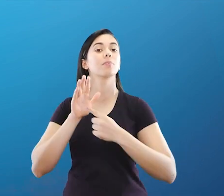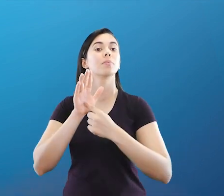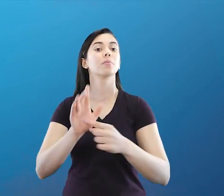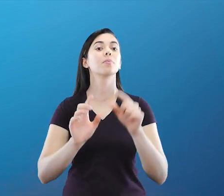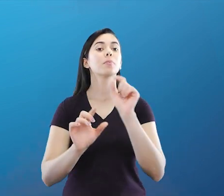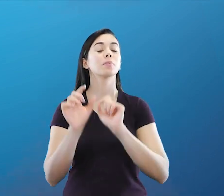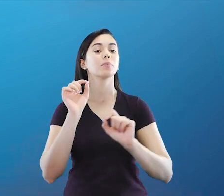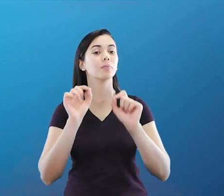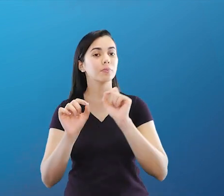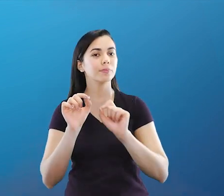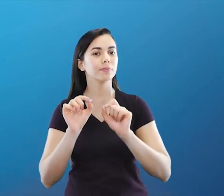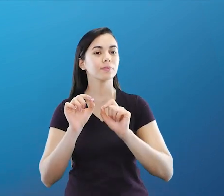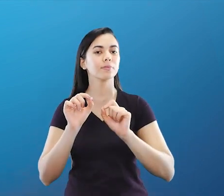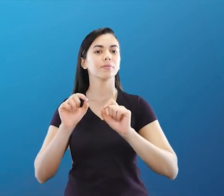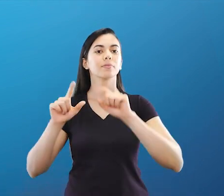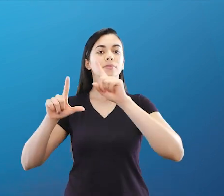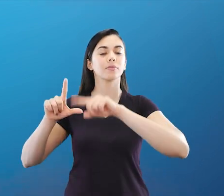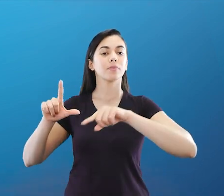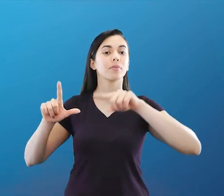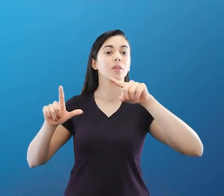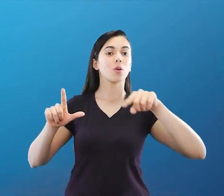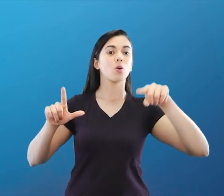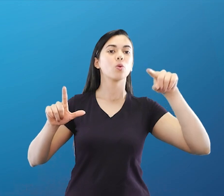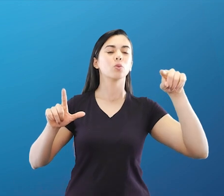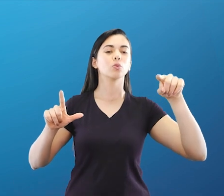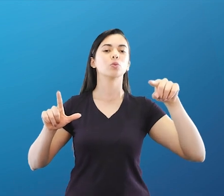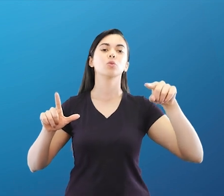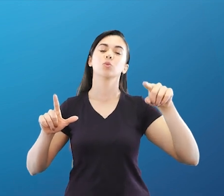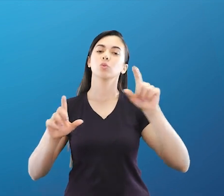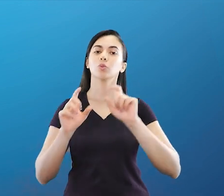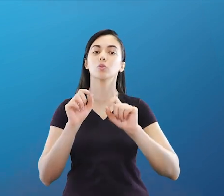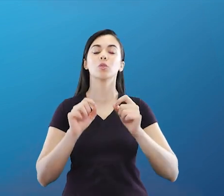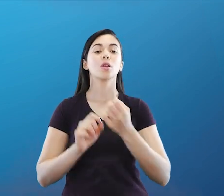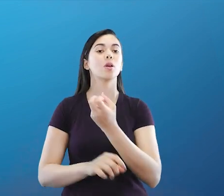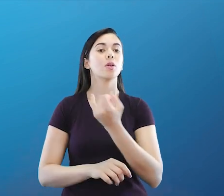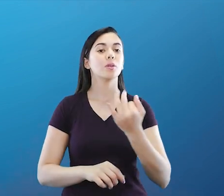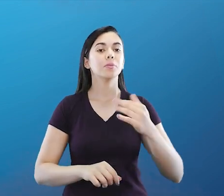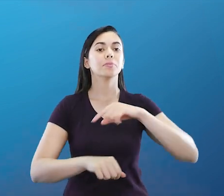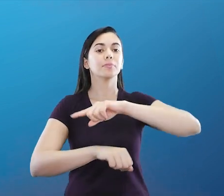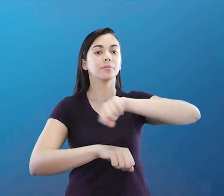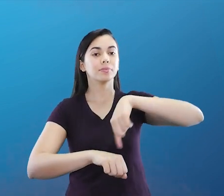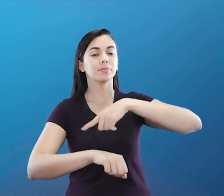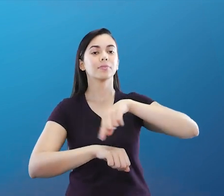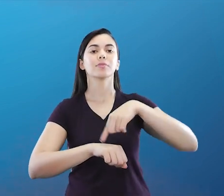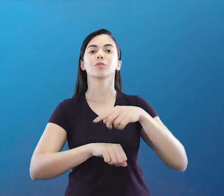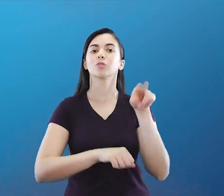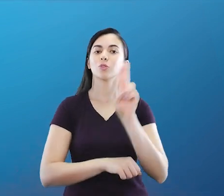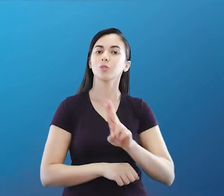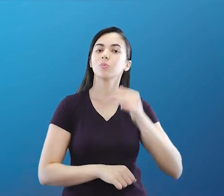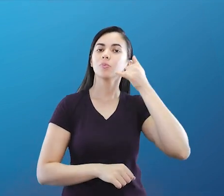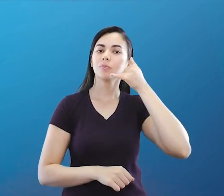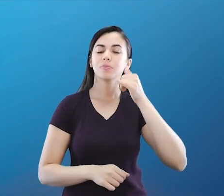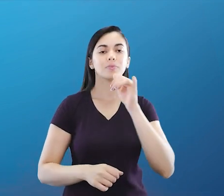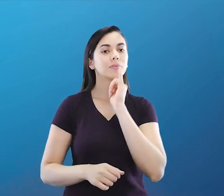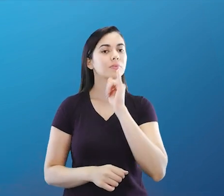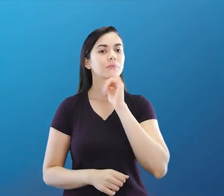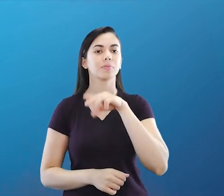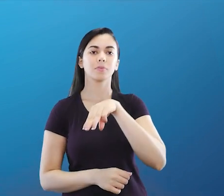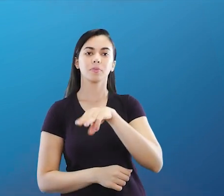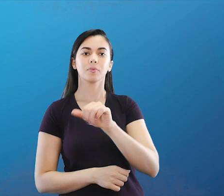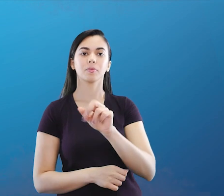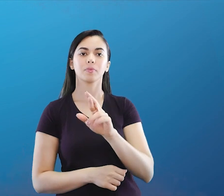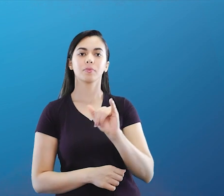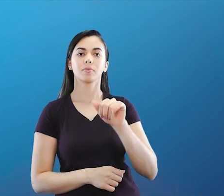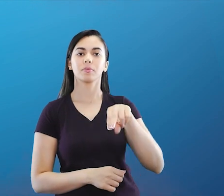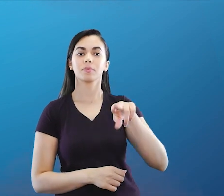A evolução de horas que eles passam no celular a cada dia. Então, vamos pegar a Mariana para a